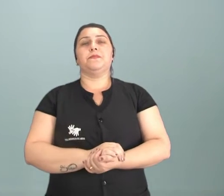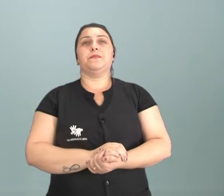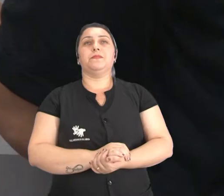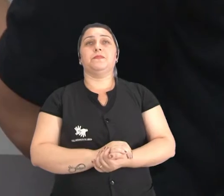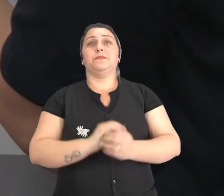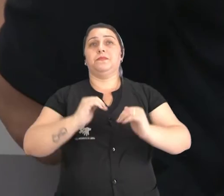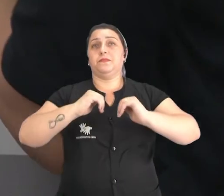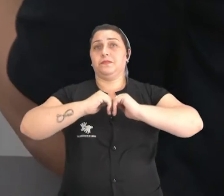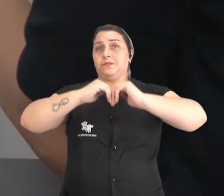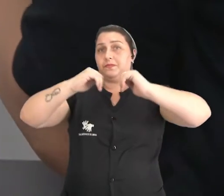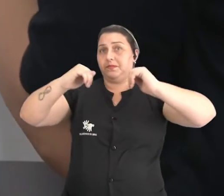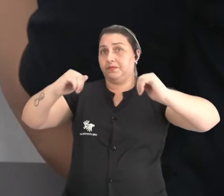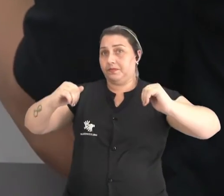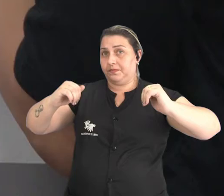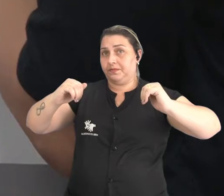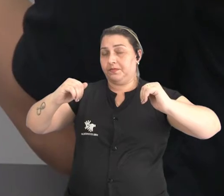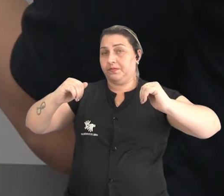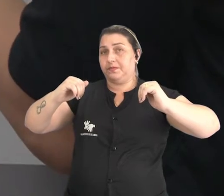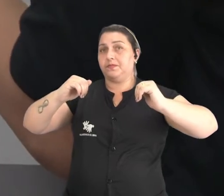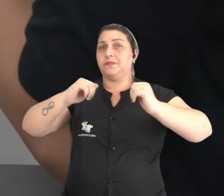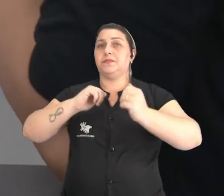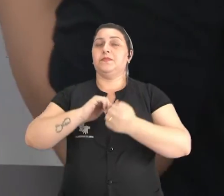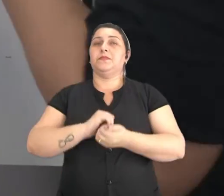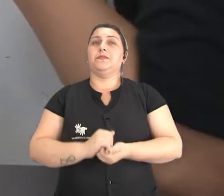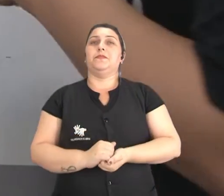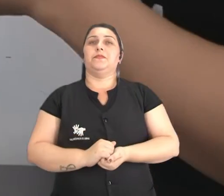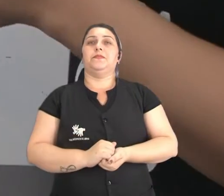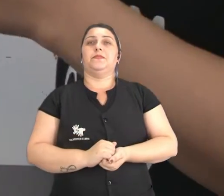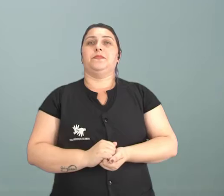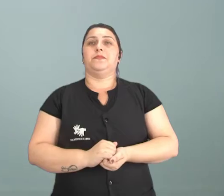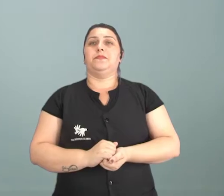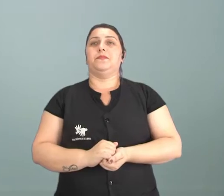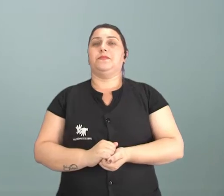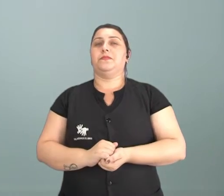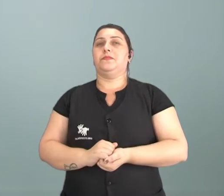Eu separo, eu gosto de separar aqui, ó. Quando eu falo